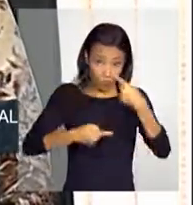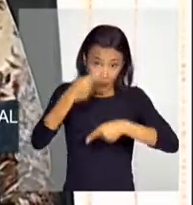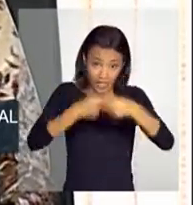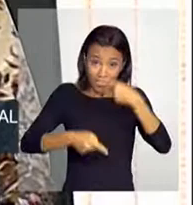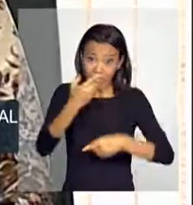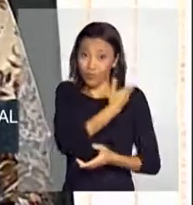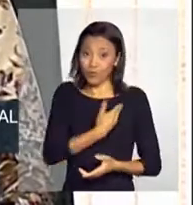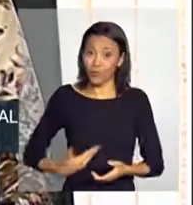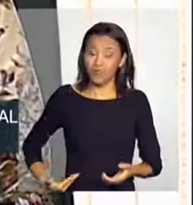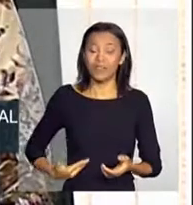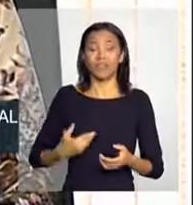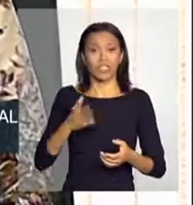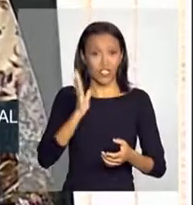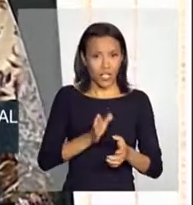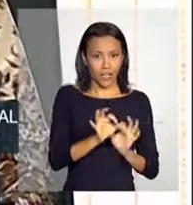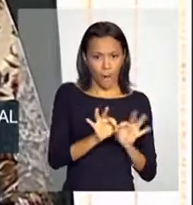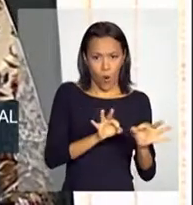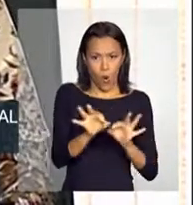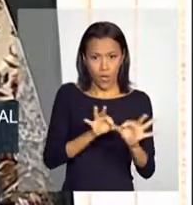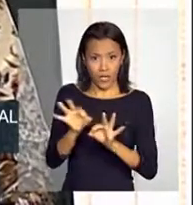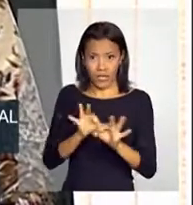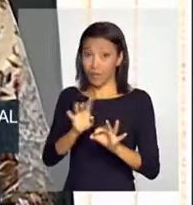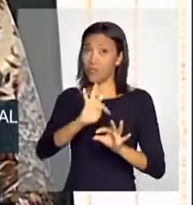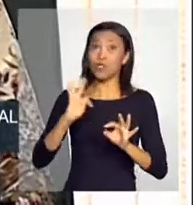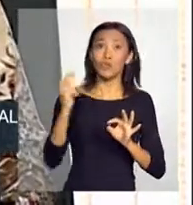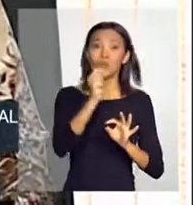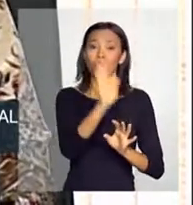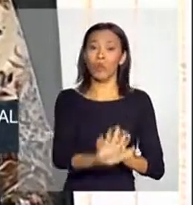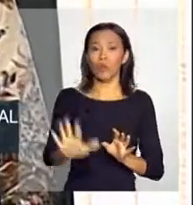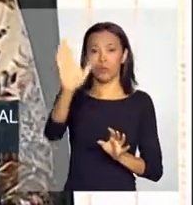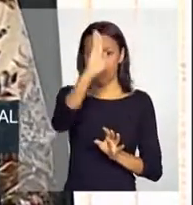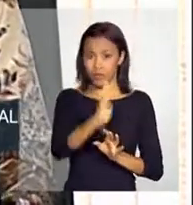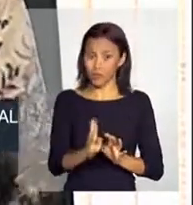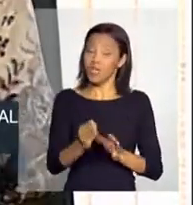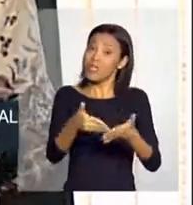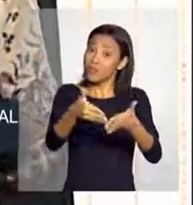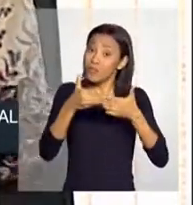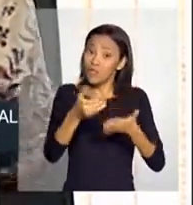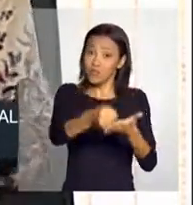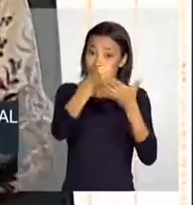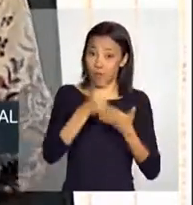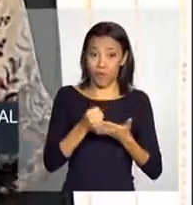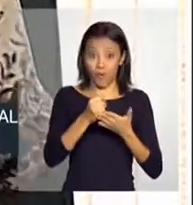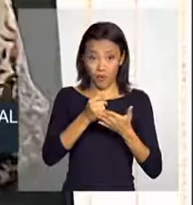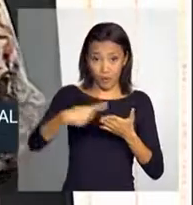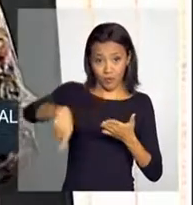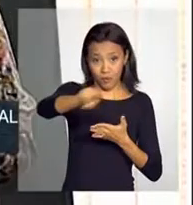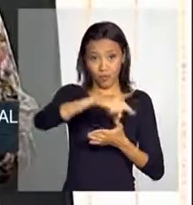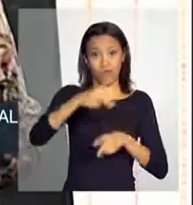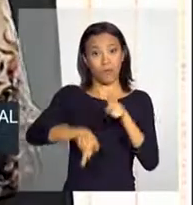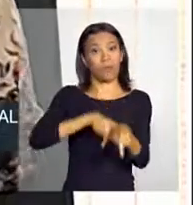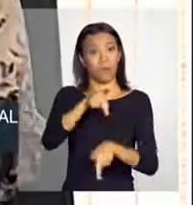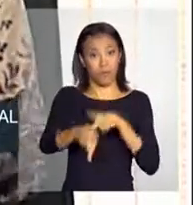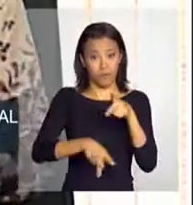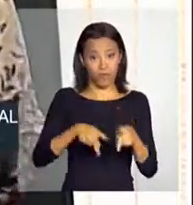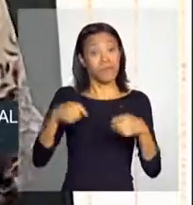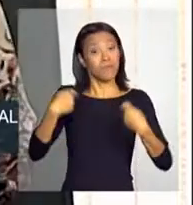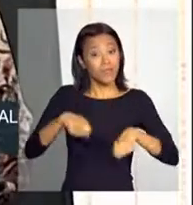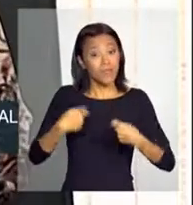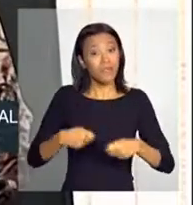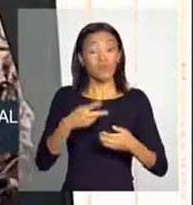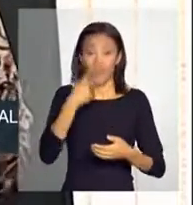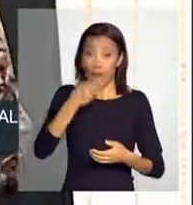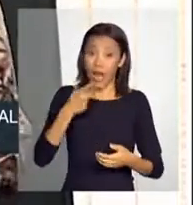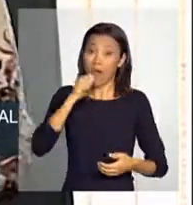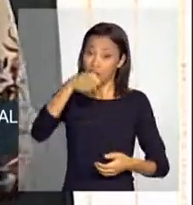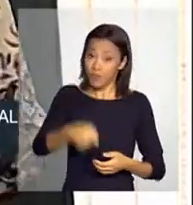estão sendo estruturadas em todo o Brasil e que nós contamos para população eu eu concluo dizendo que nós fizemos contar